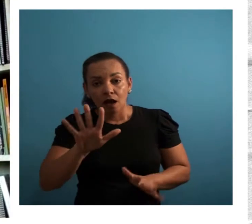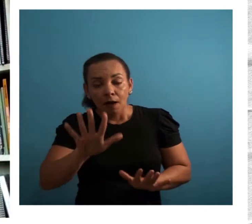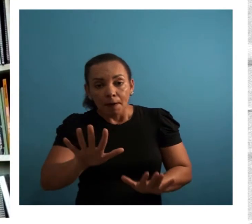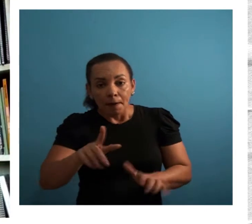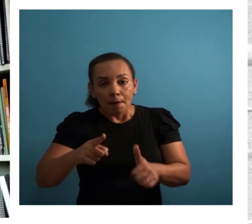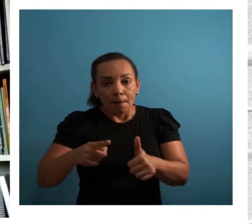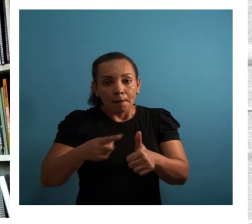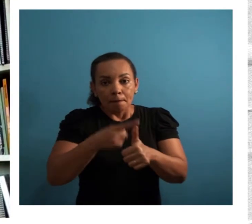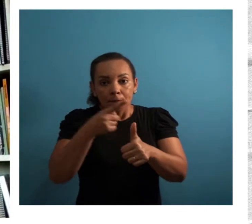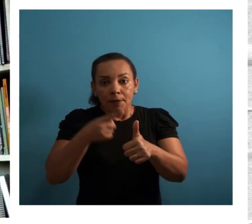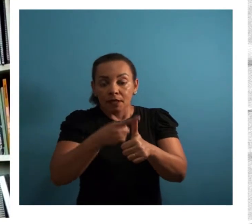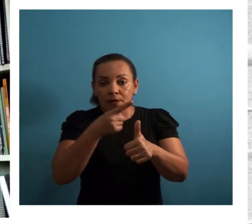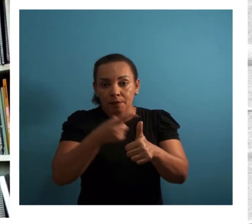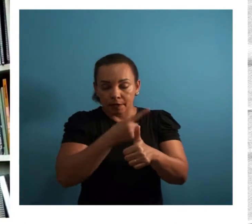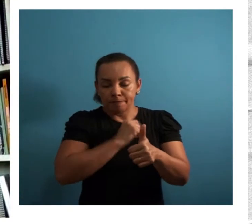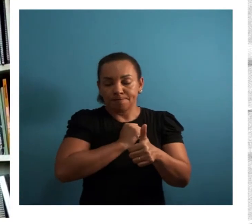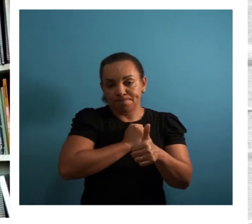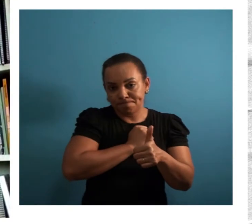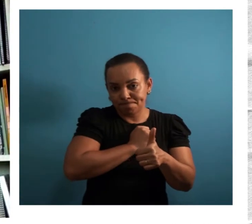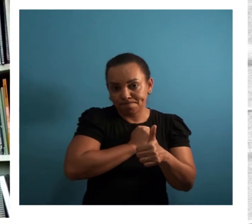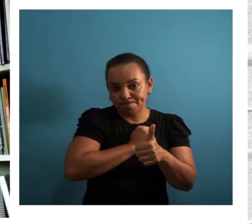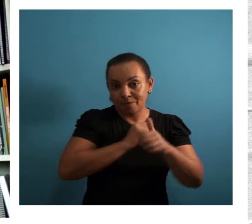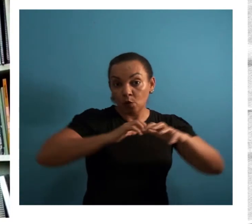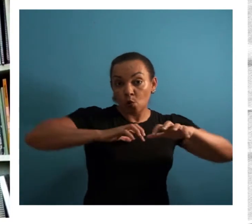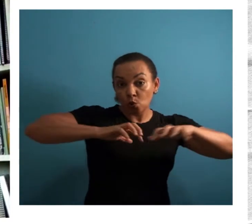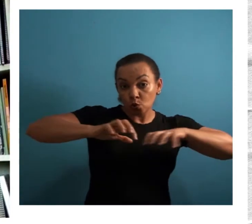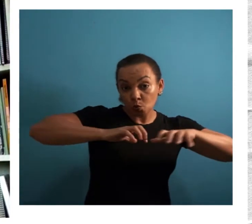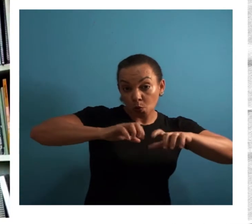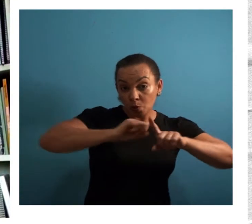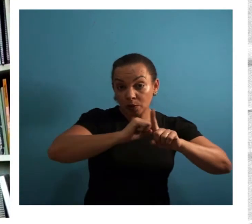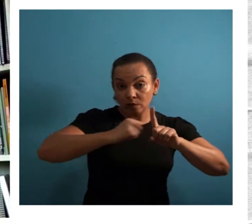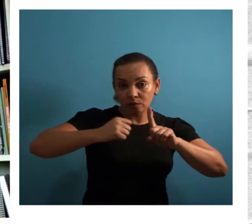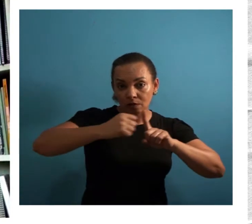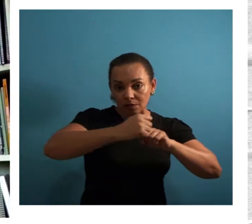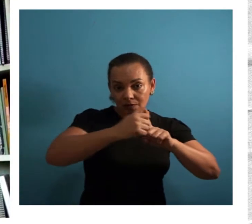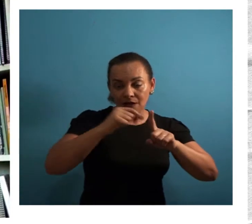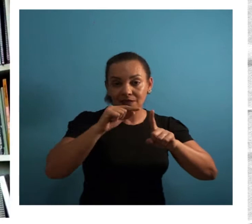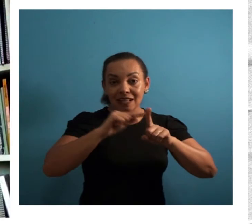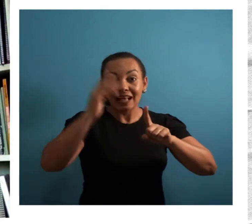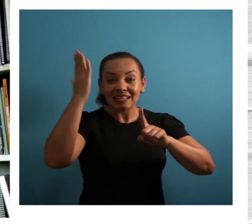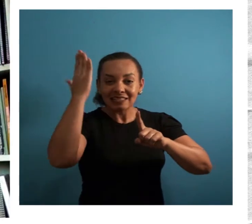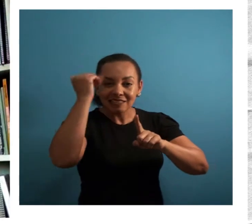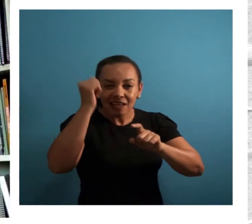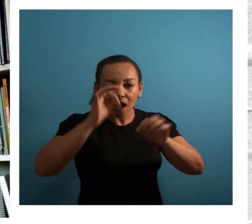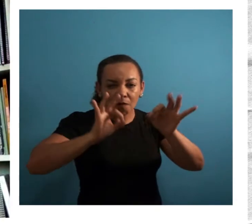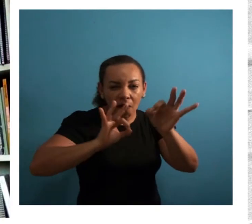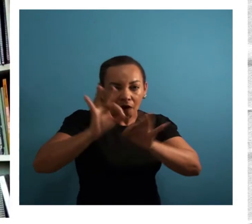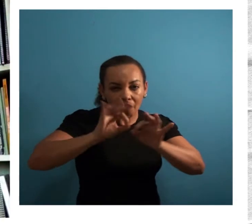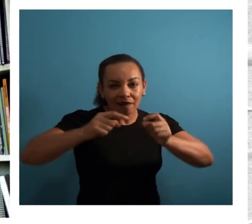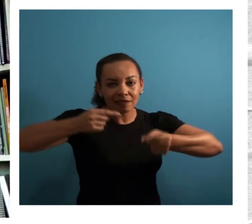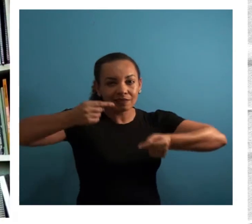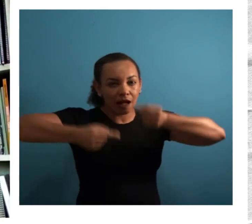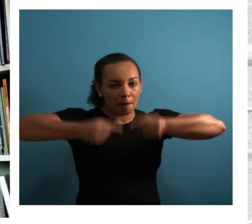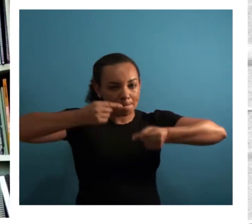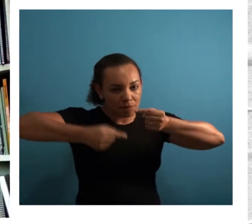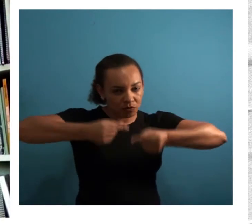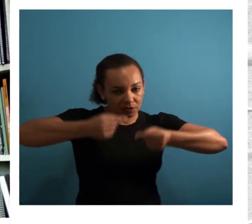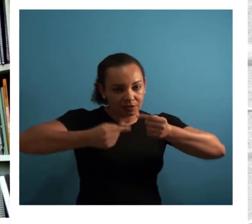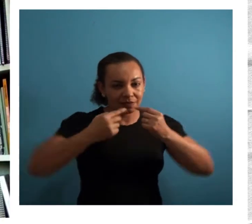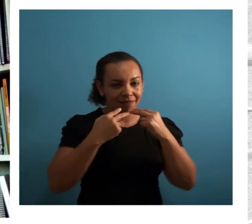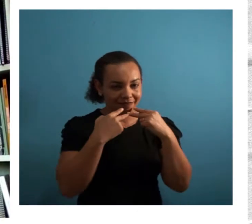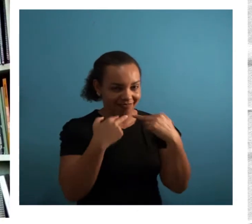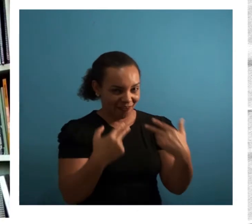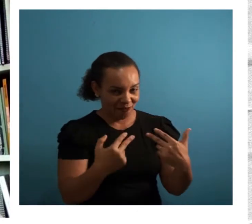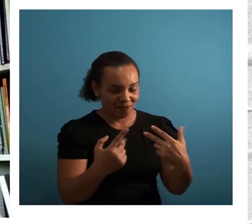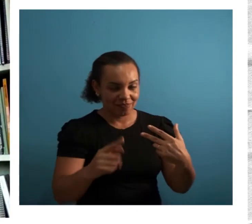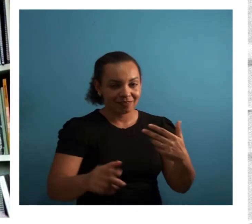primeira mão os movimentos são inovadores na forma de fazer política há muitas formas de se fazer política